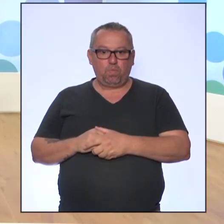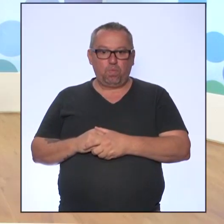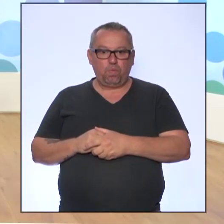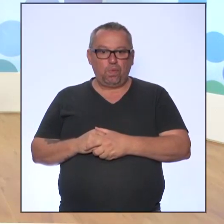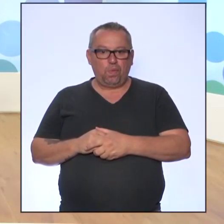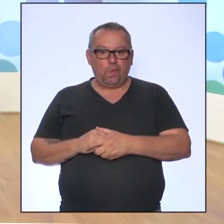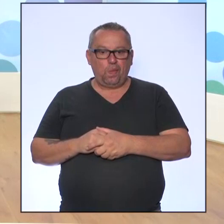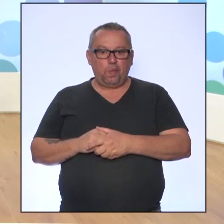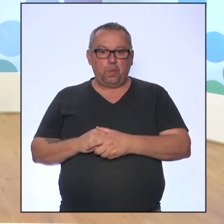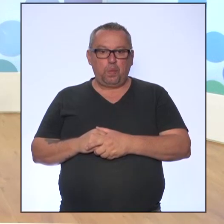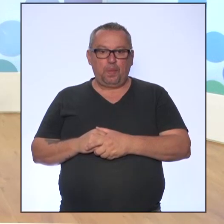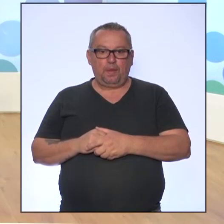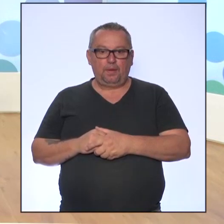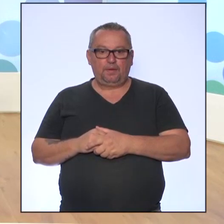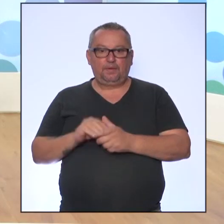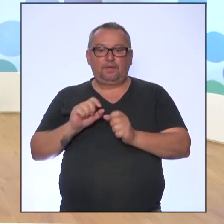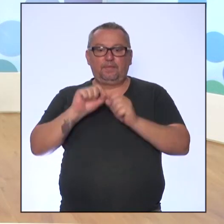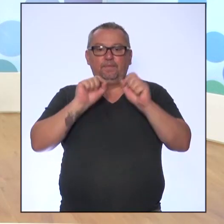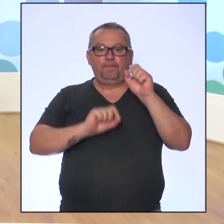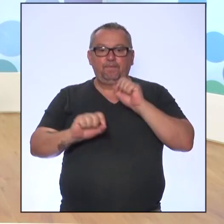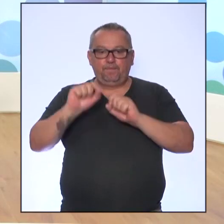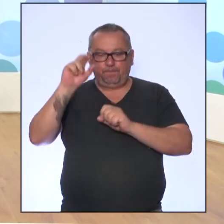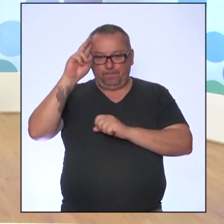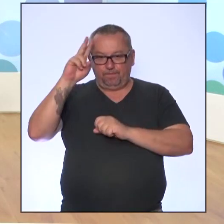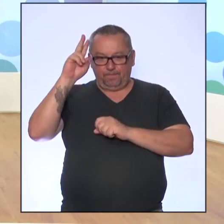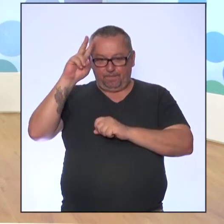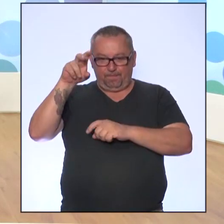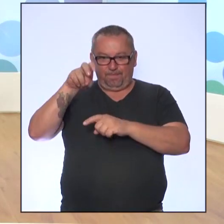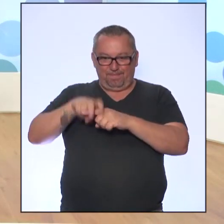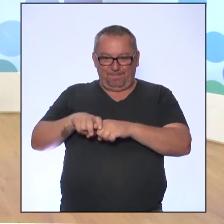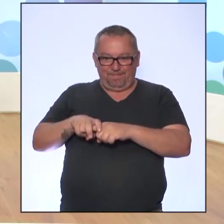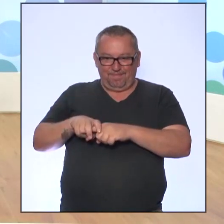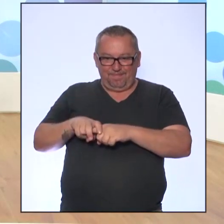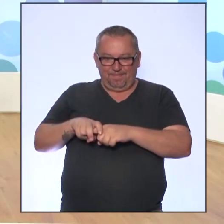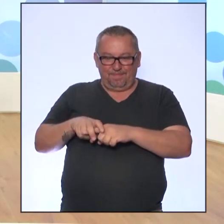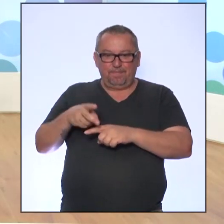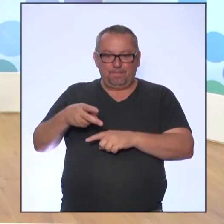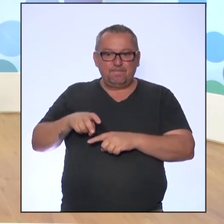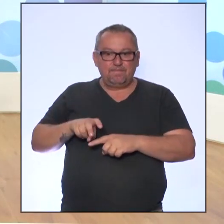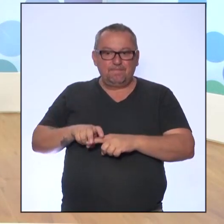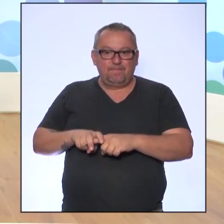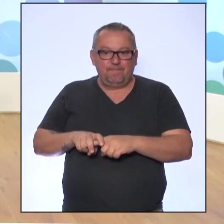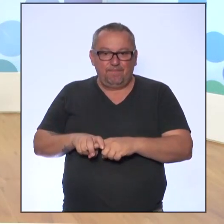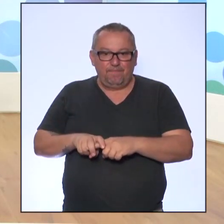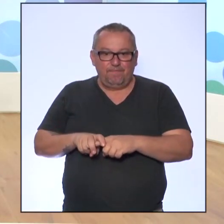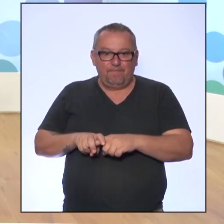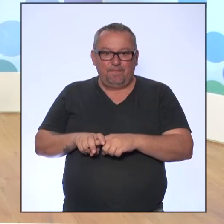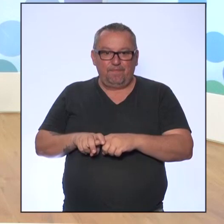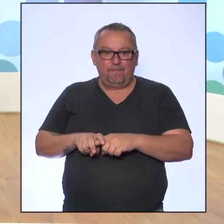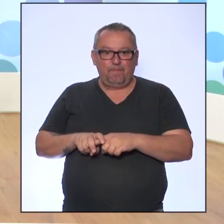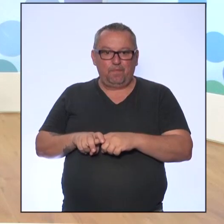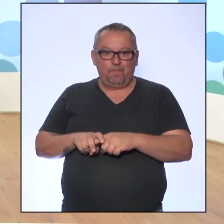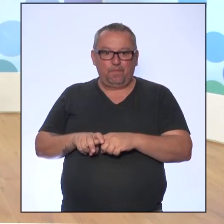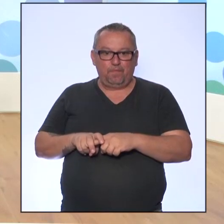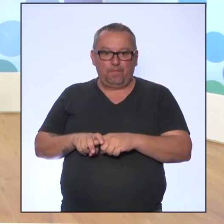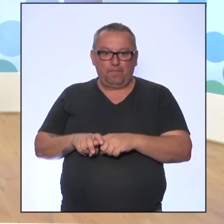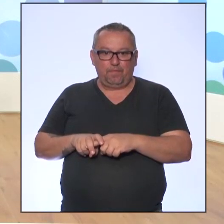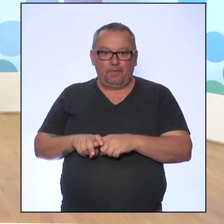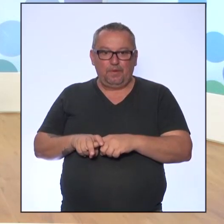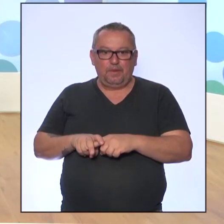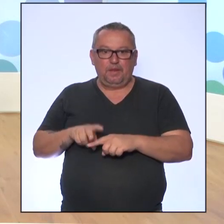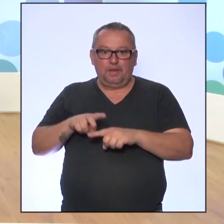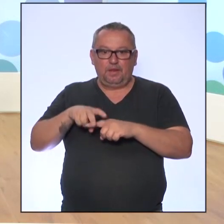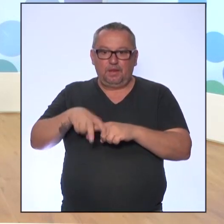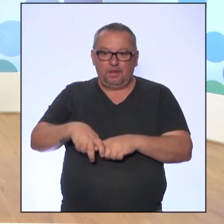Isso, coloca. Então, o que vocês vão fazer? Lembra da cadeira? Né? Vocês vão sentar, levantar, ó, senta, levanta o pé,